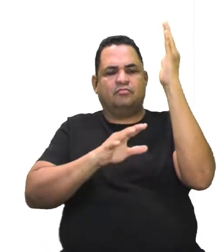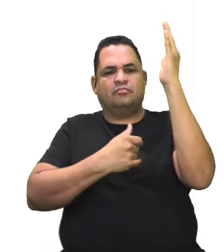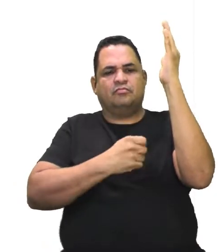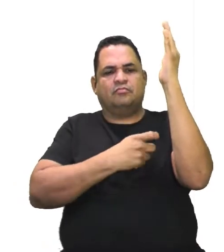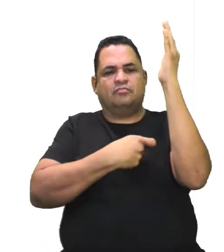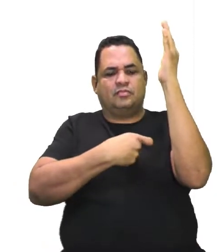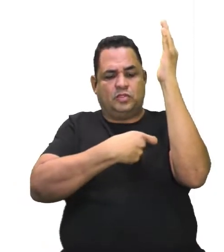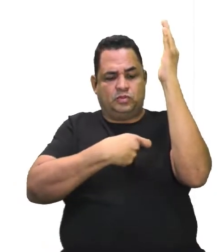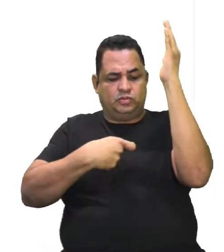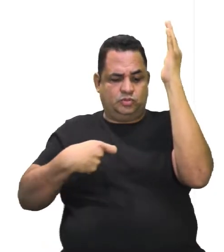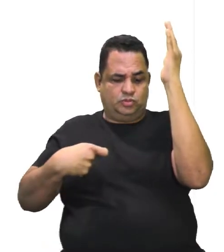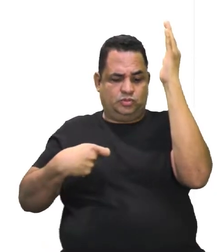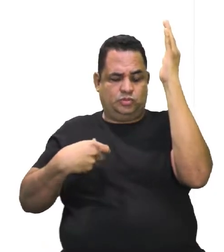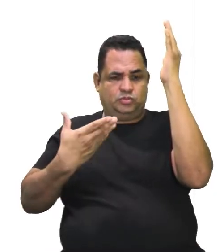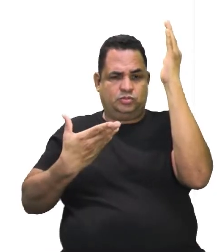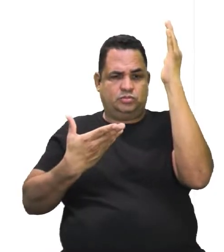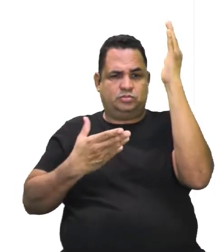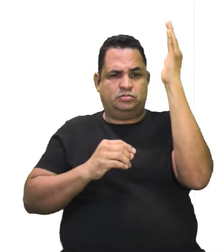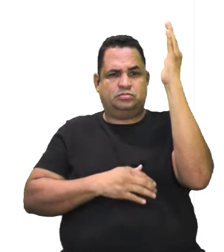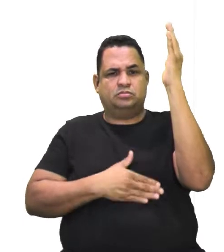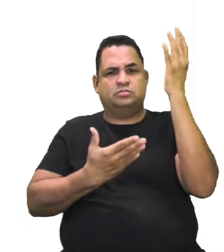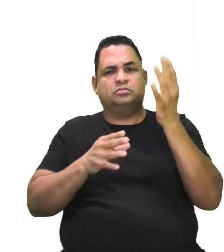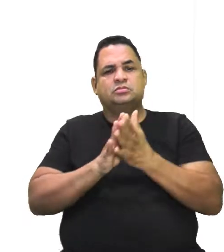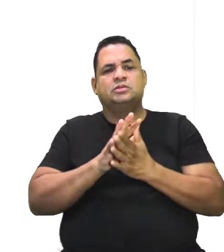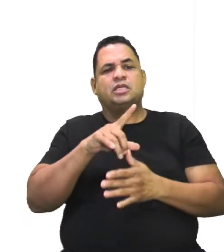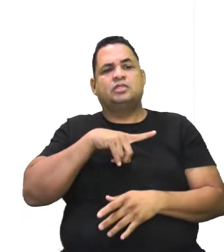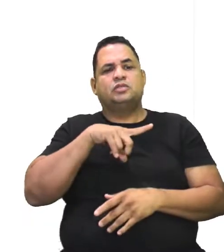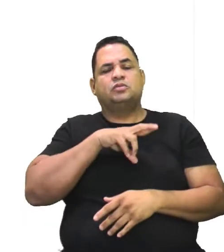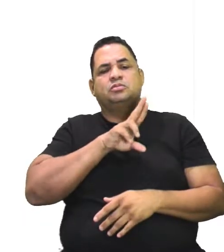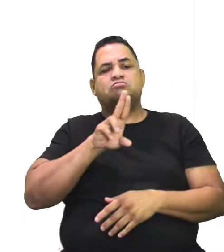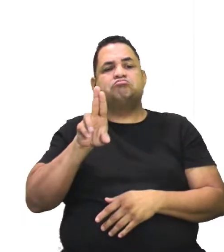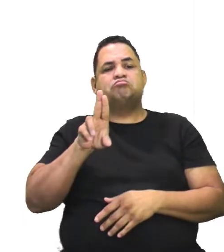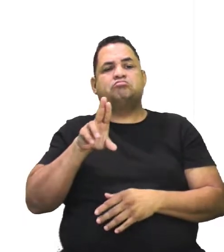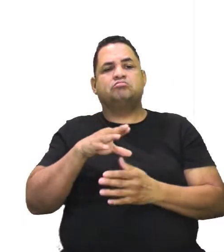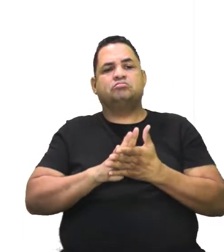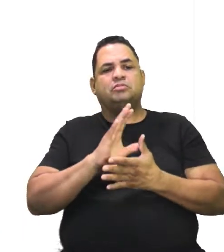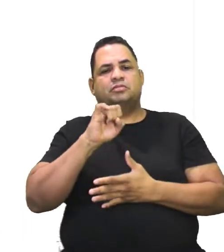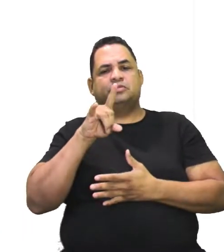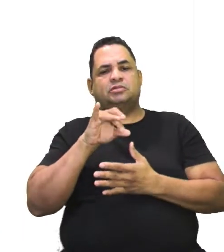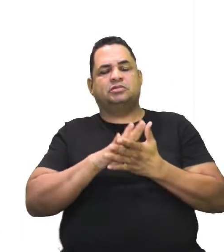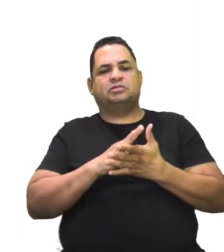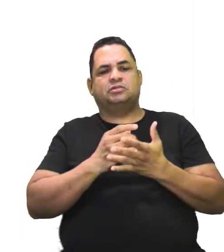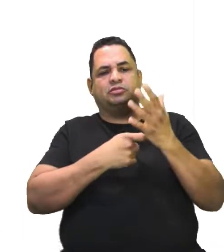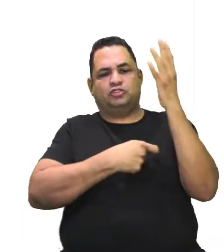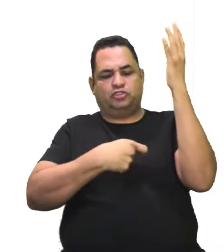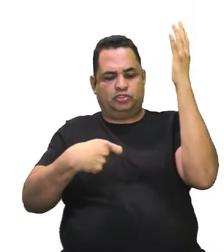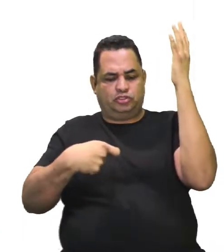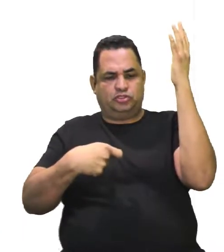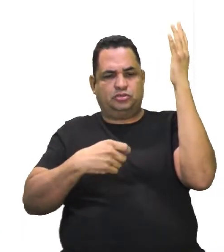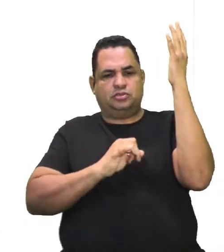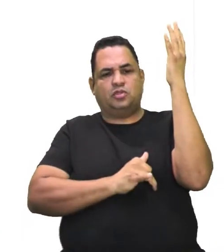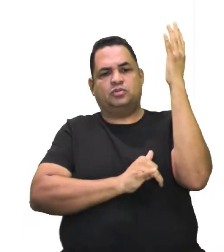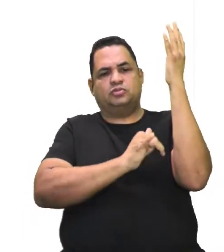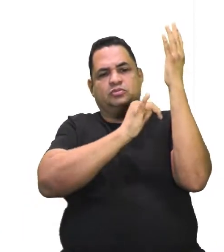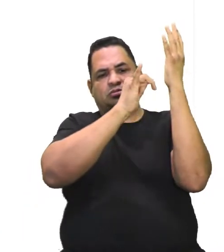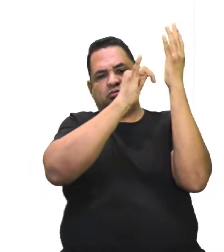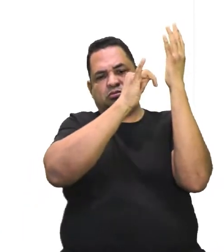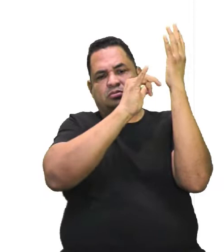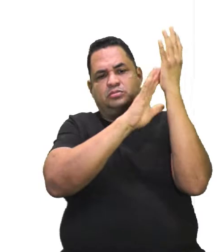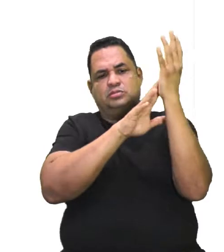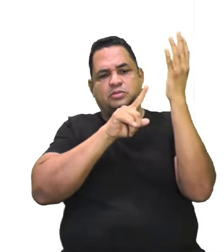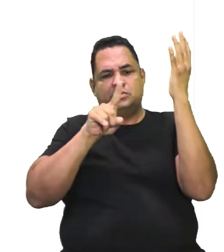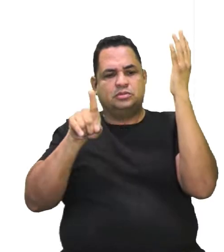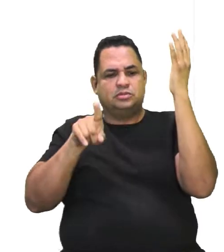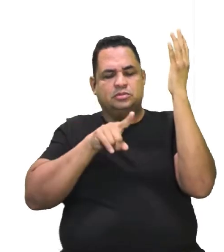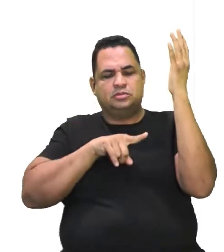das abscissas é também chamado de eixo X, eixo Y, eixo